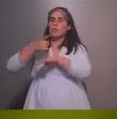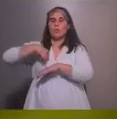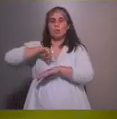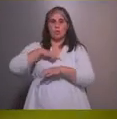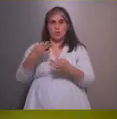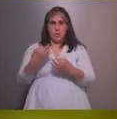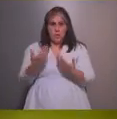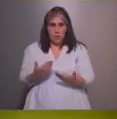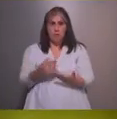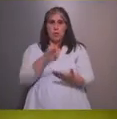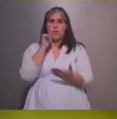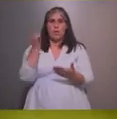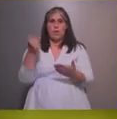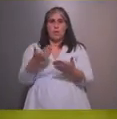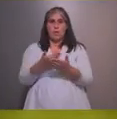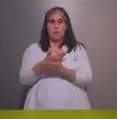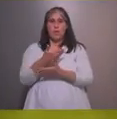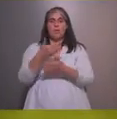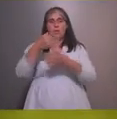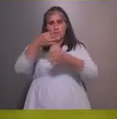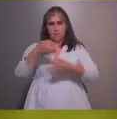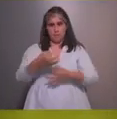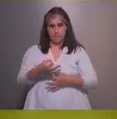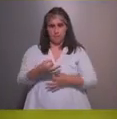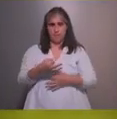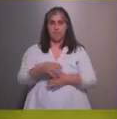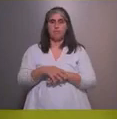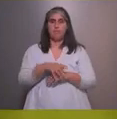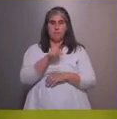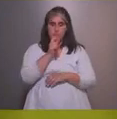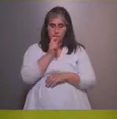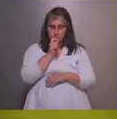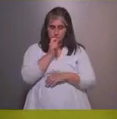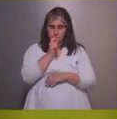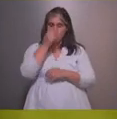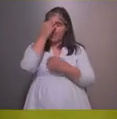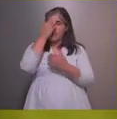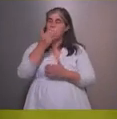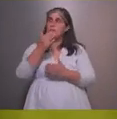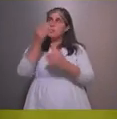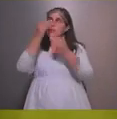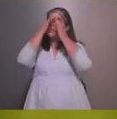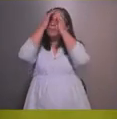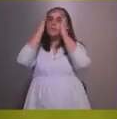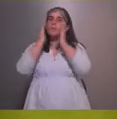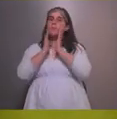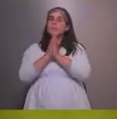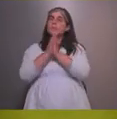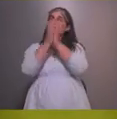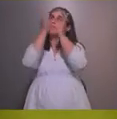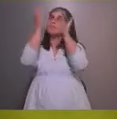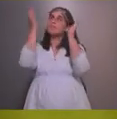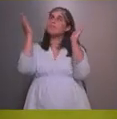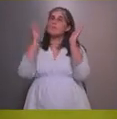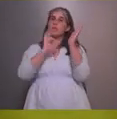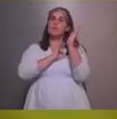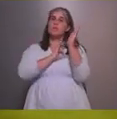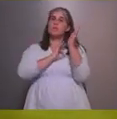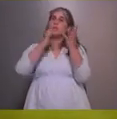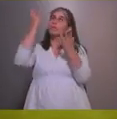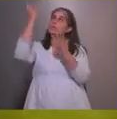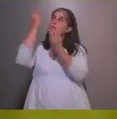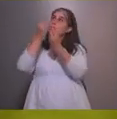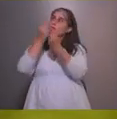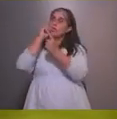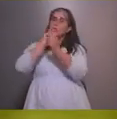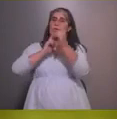na hora da nossa morte. Amém. Ave Maria, cheia de graça, o Senhor é convosco. Bendita sois vós